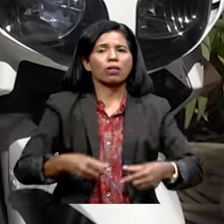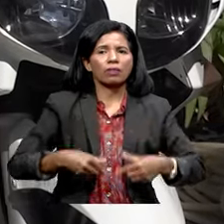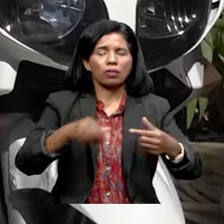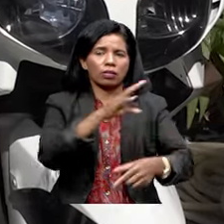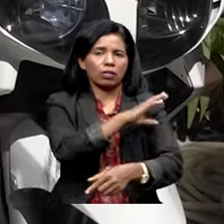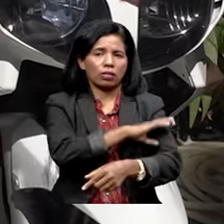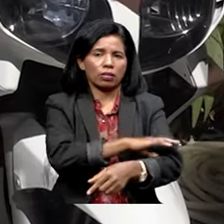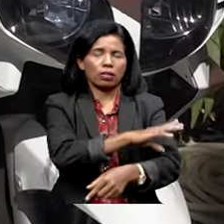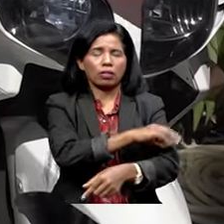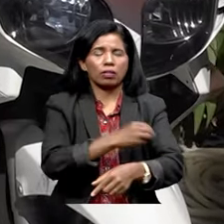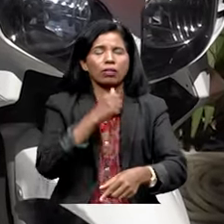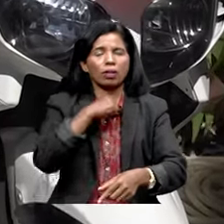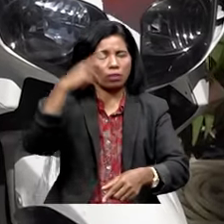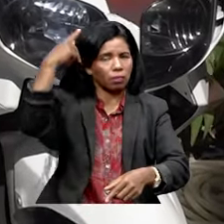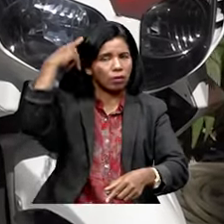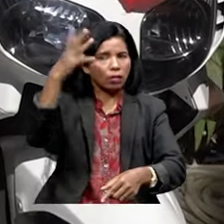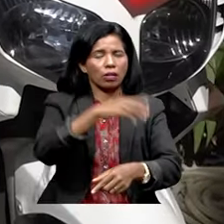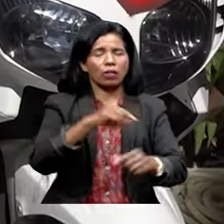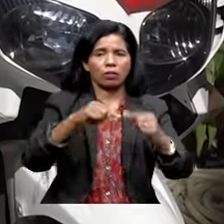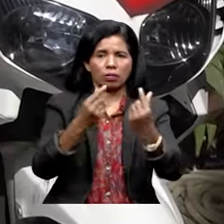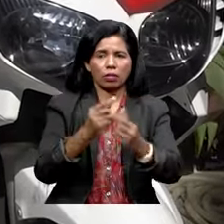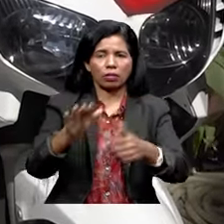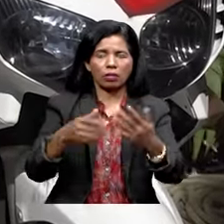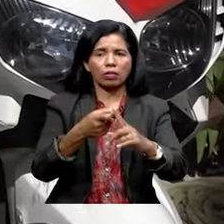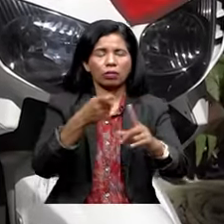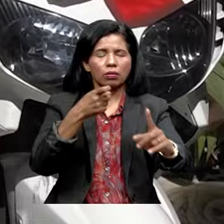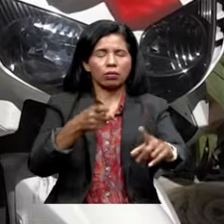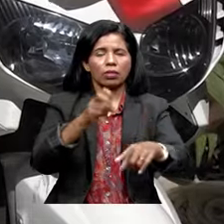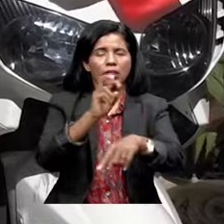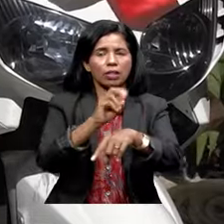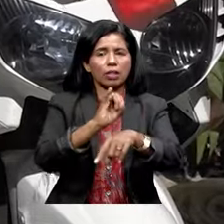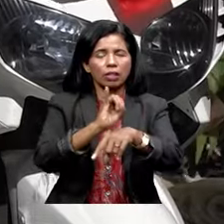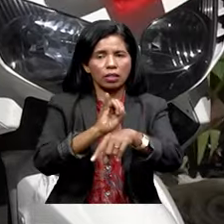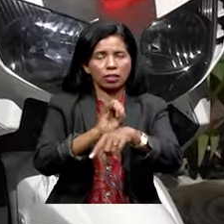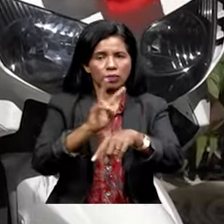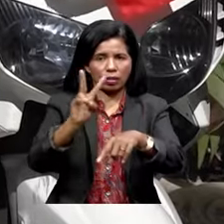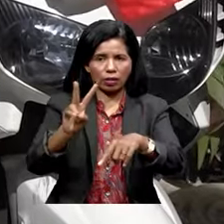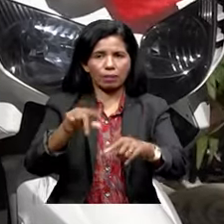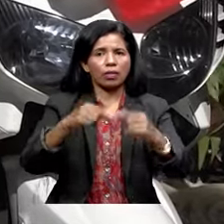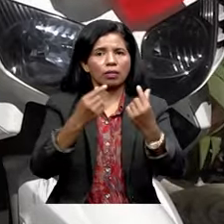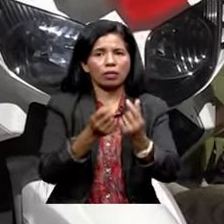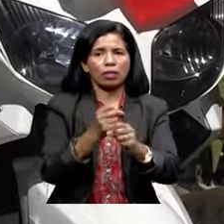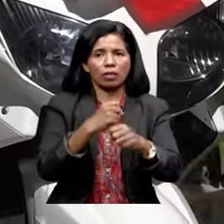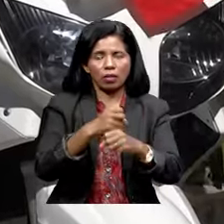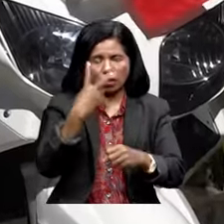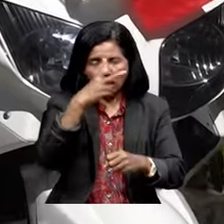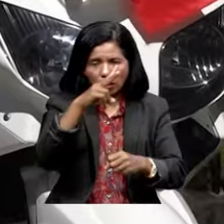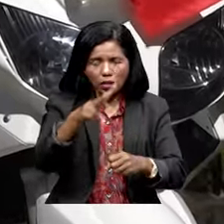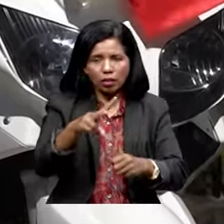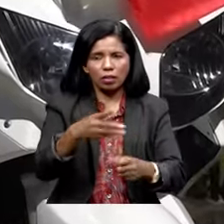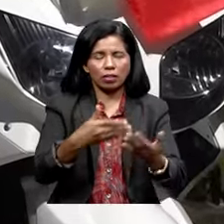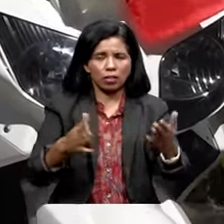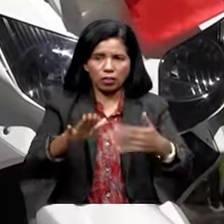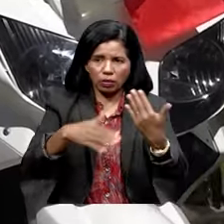ba pastoral Papa Francisco honi equipa sira do Vaticano no nemos equipa avançada hala inspeção tio ba veículo